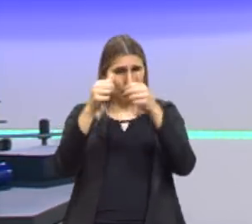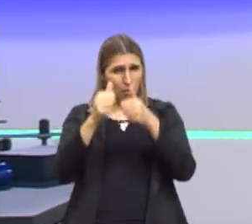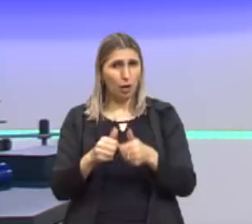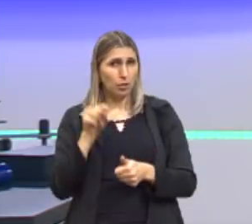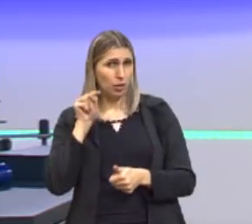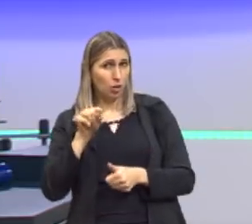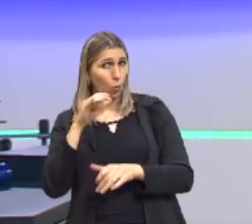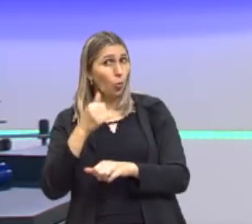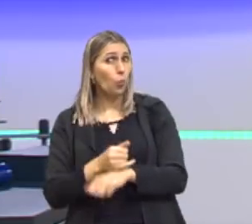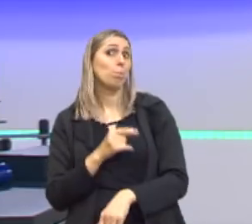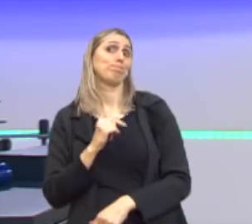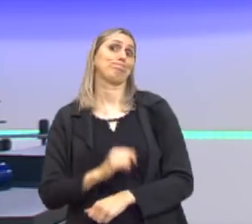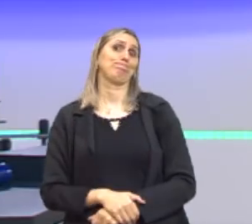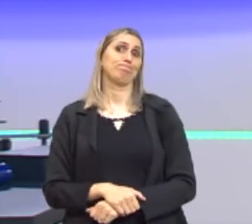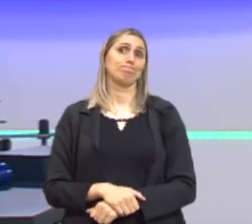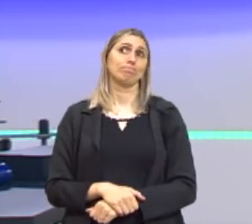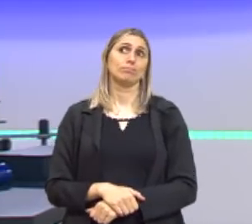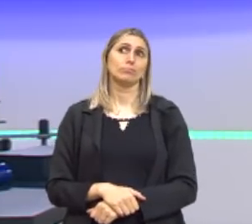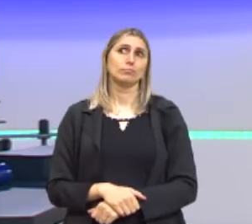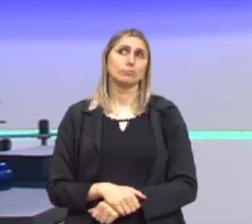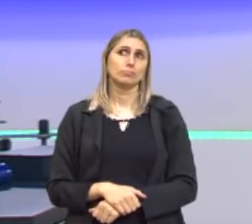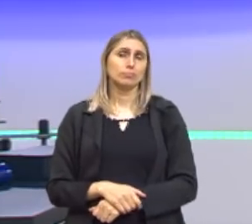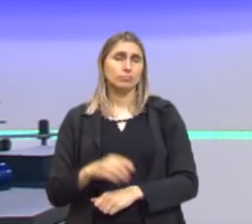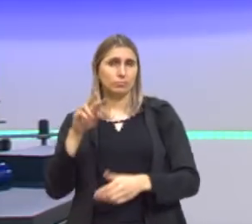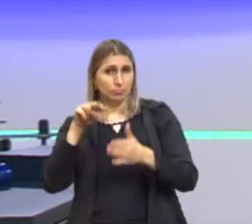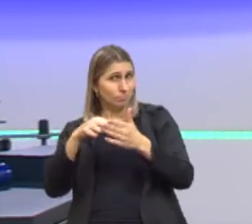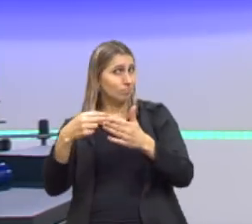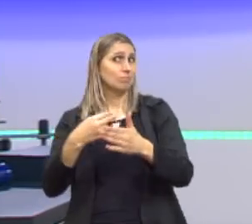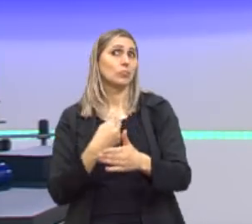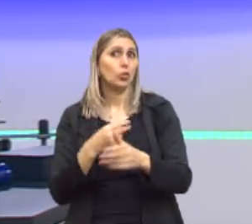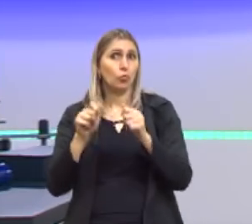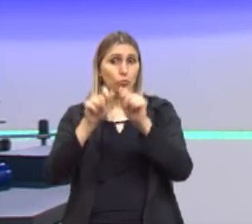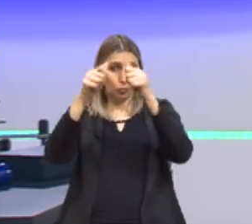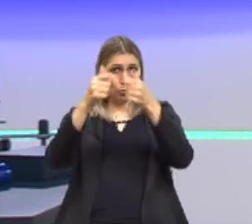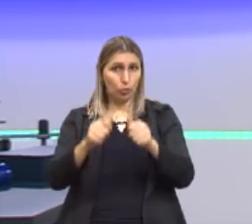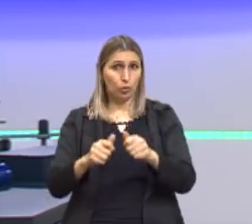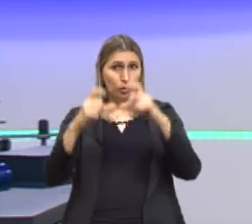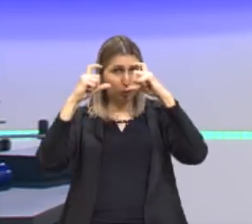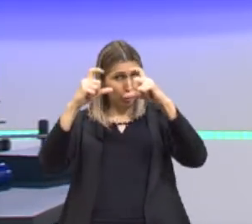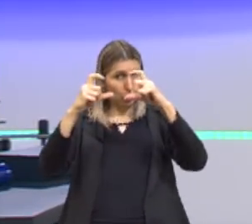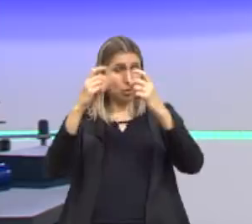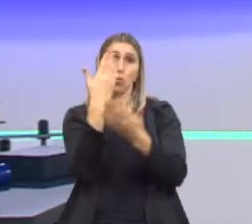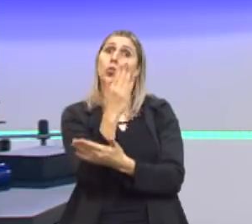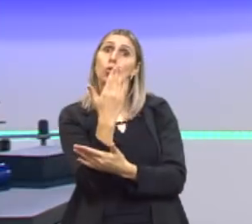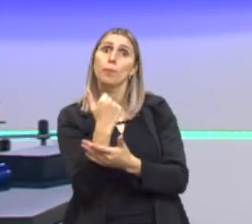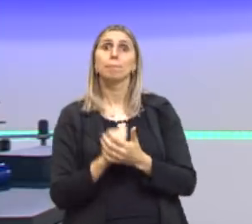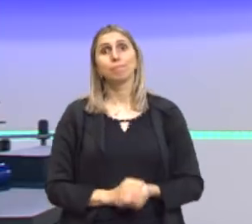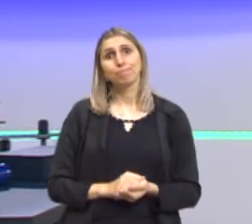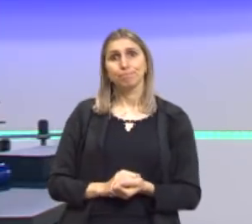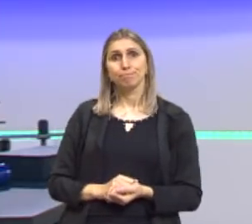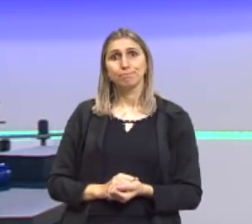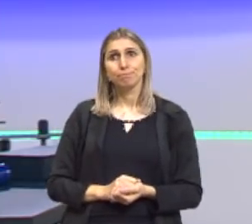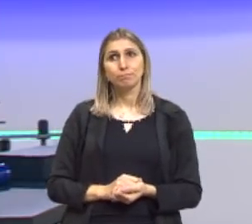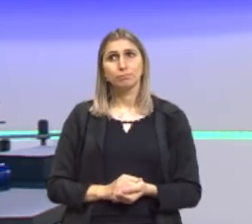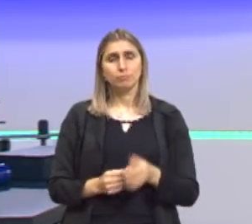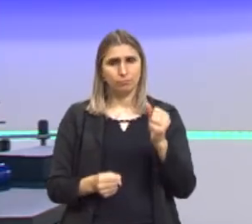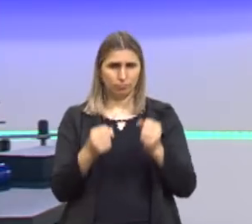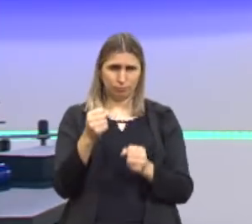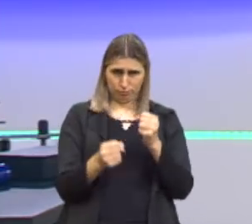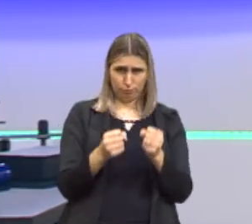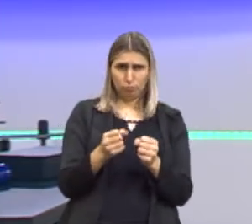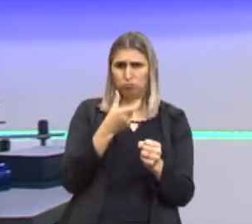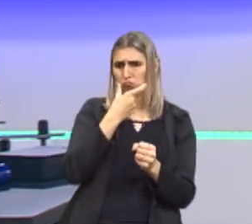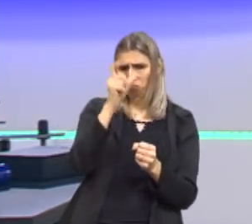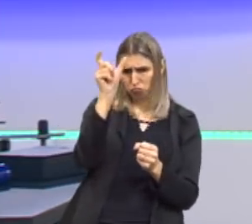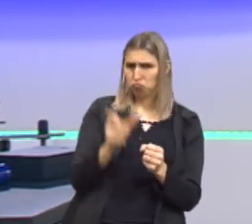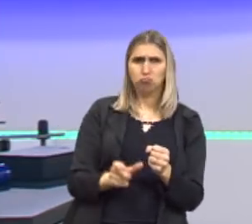daquele objeto. Aquele objeto refletindo não forma imagem dentro do espelho. Então, o motorista,